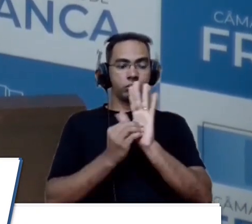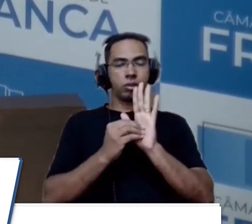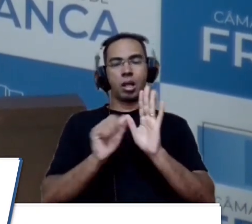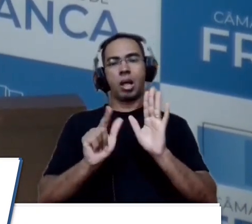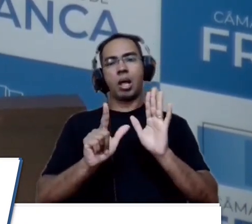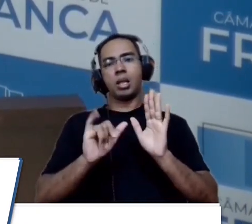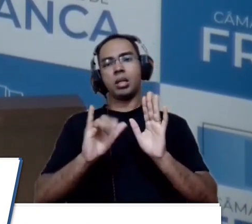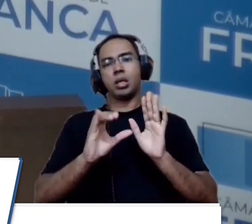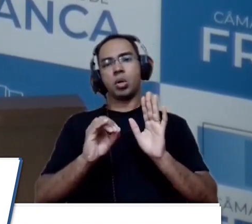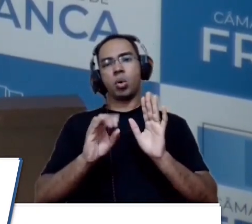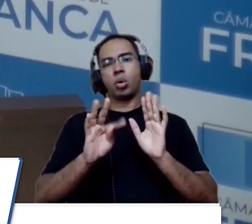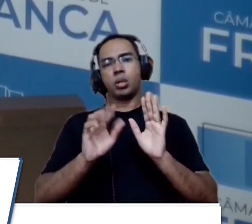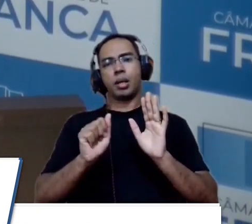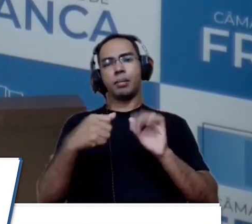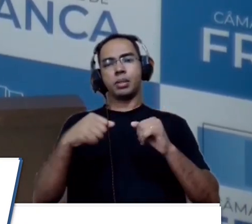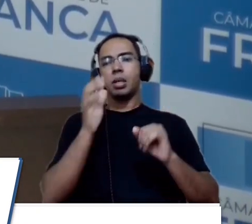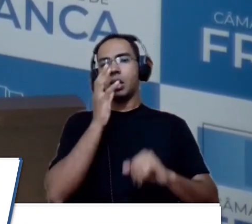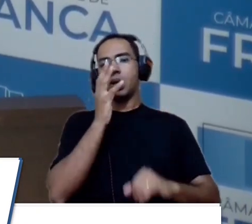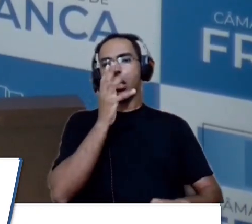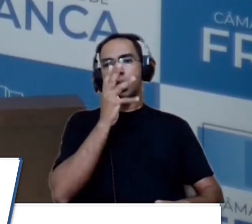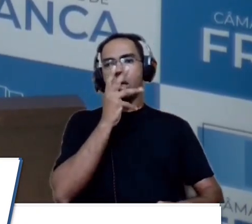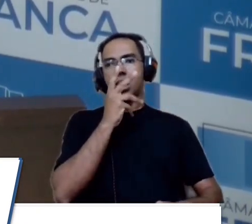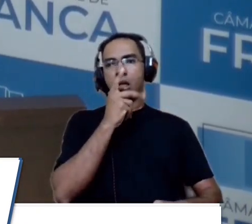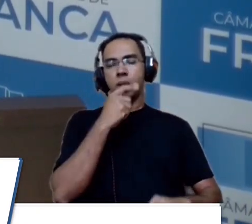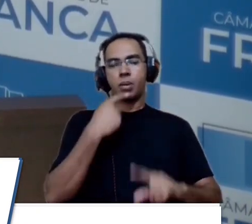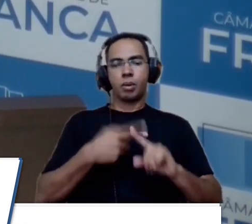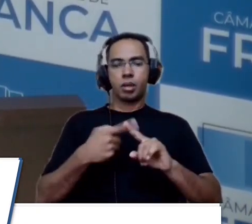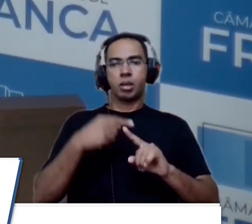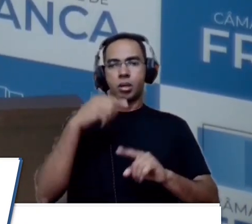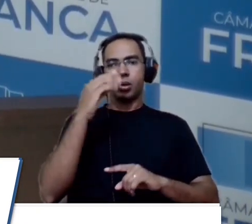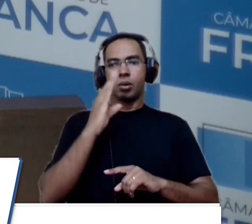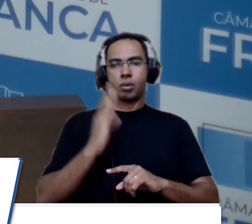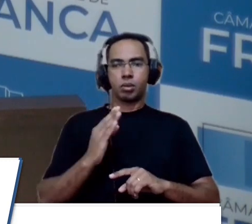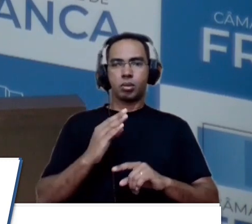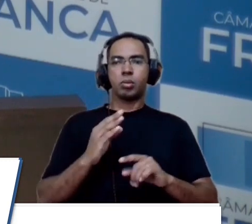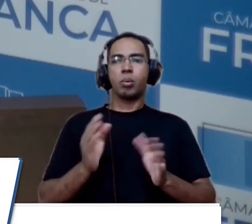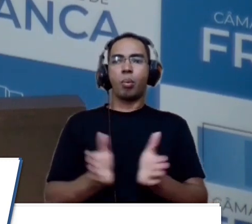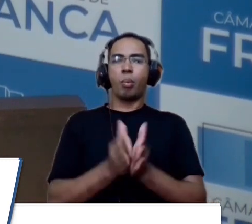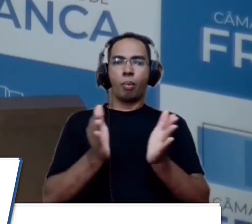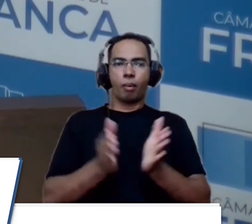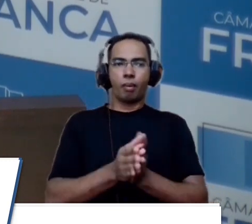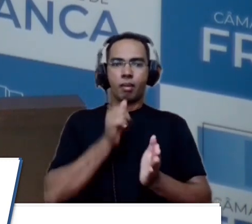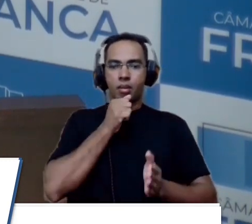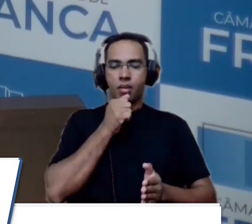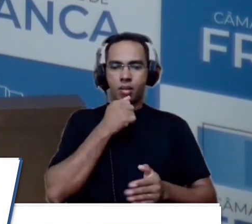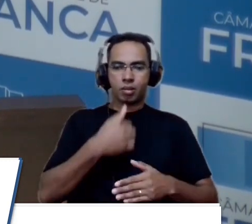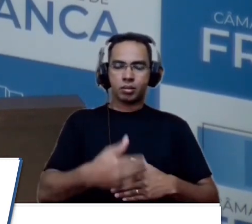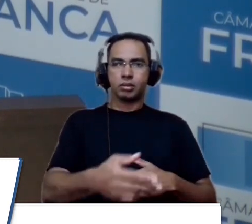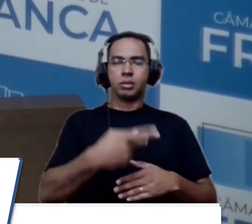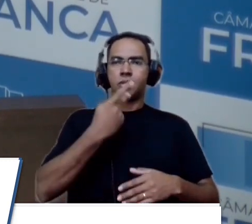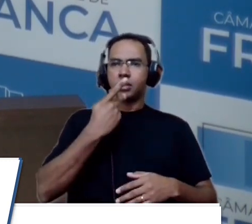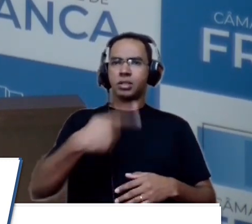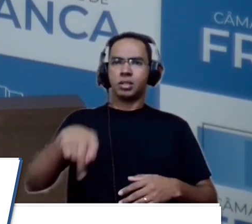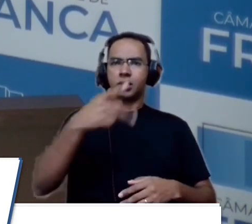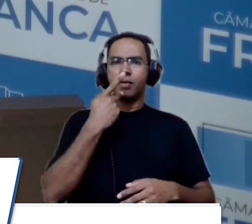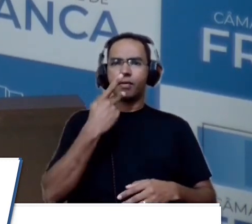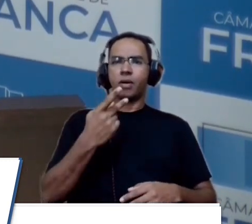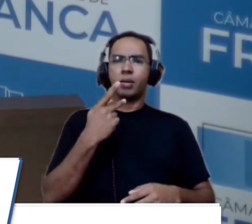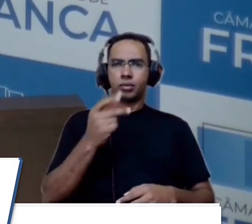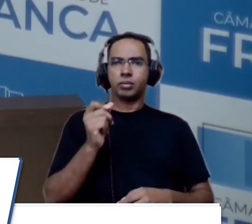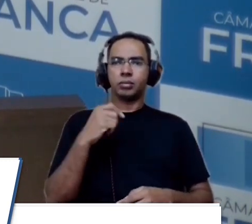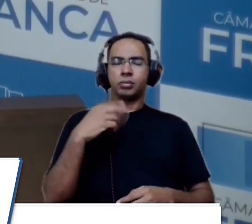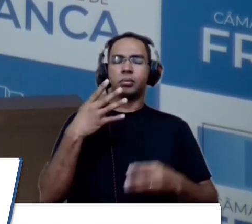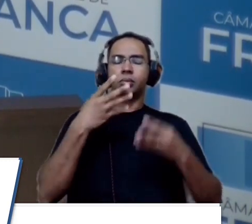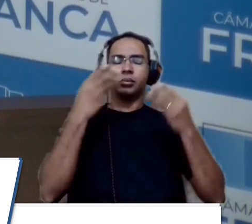isso vai ter que ser lentamente, porque o Brasil está muito pobre. Quando você falou de... fugiu o